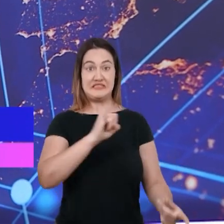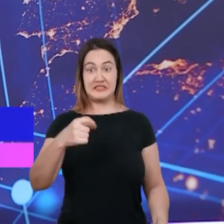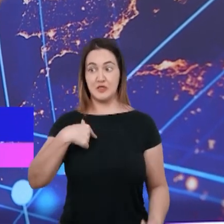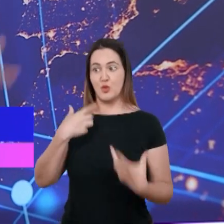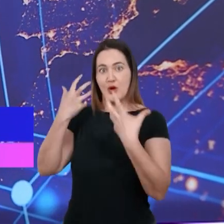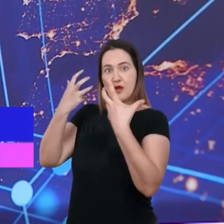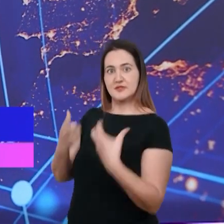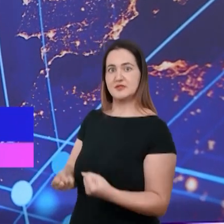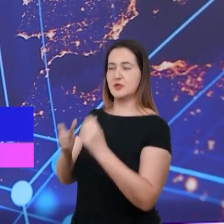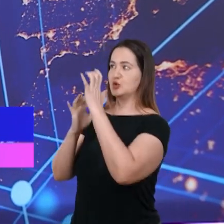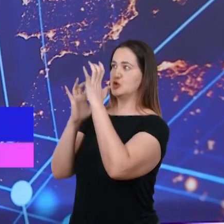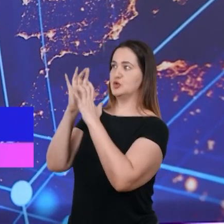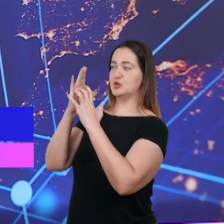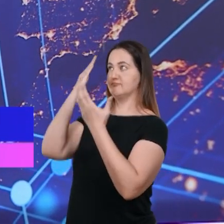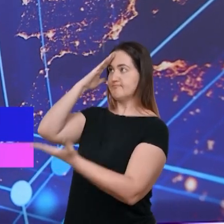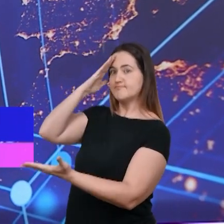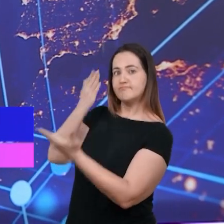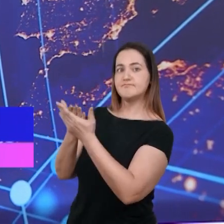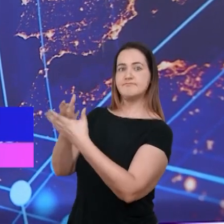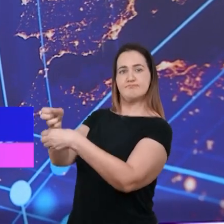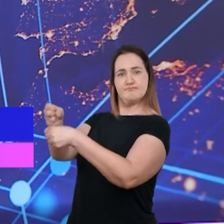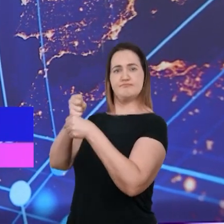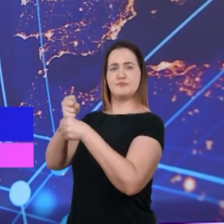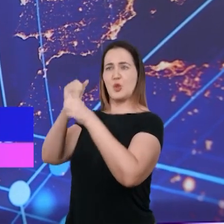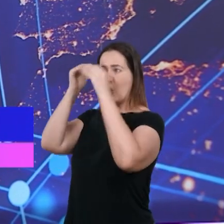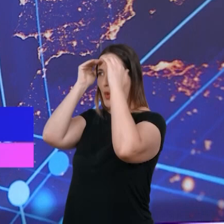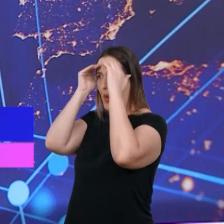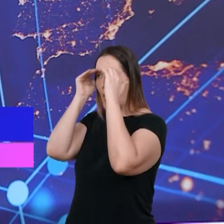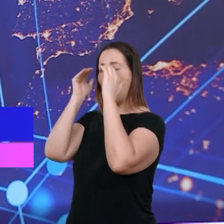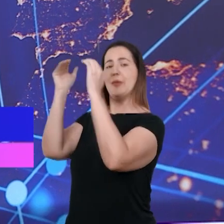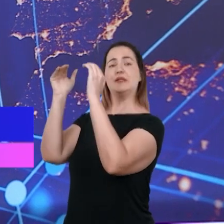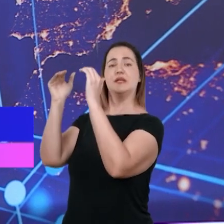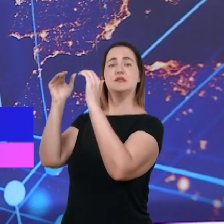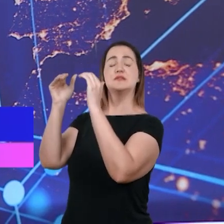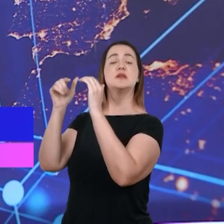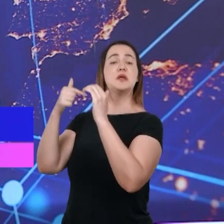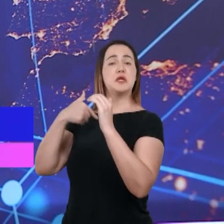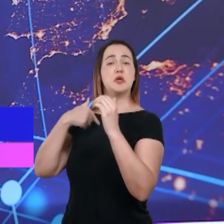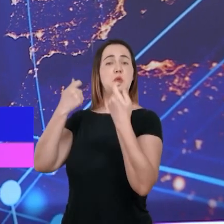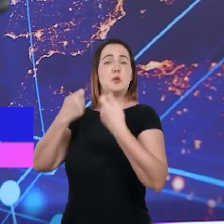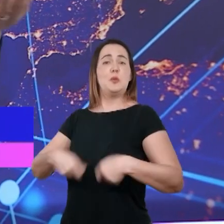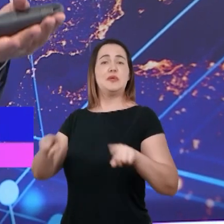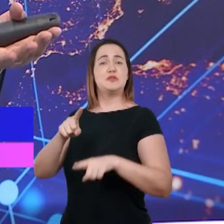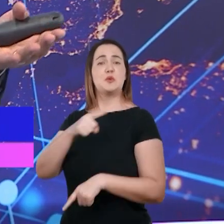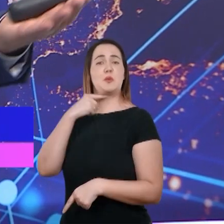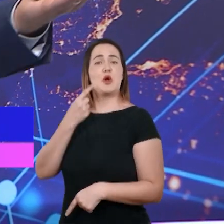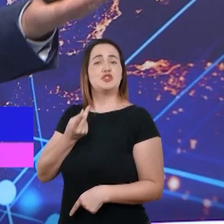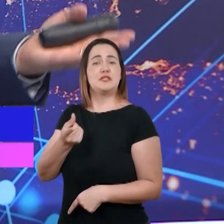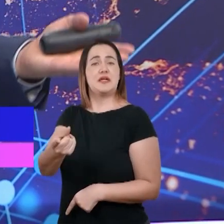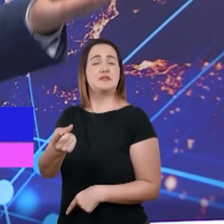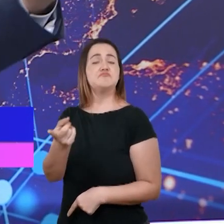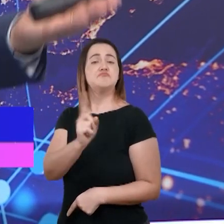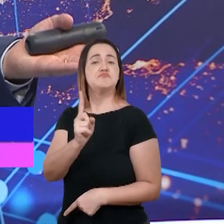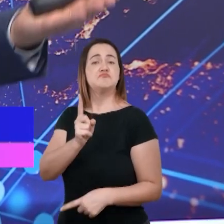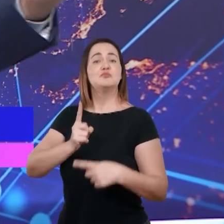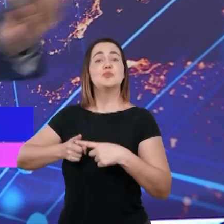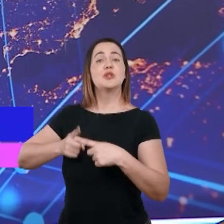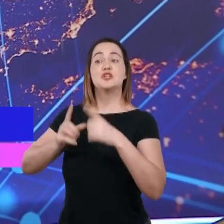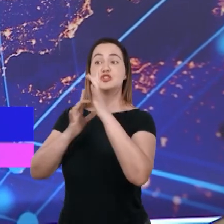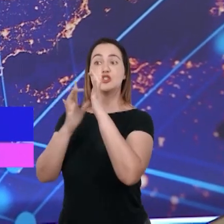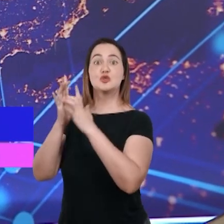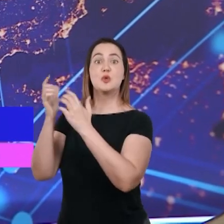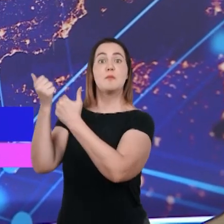inferno, nem pela segunda morte, porque Deus nos livra, Ele nos salva, Ele nos dá condições de